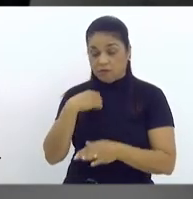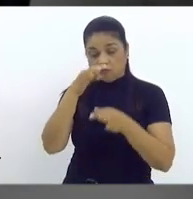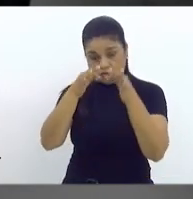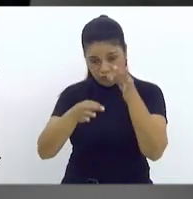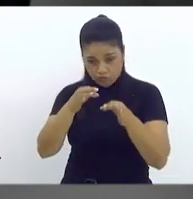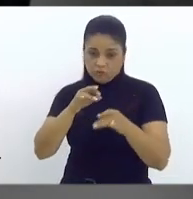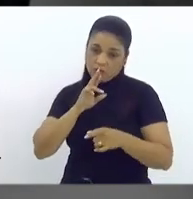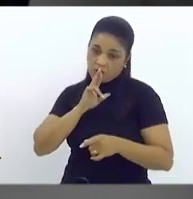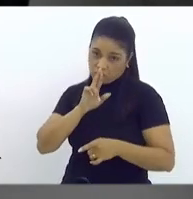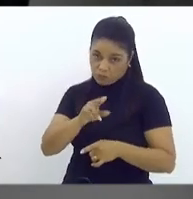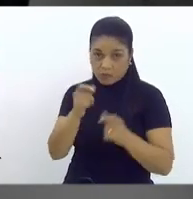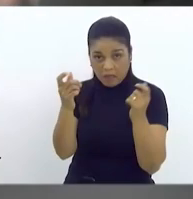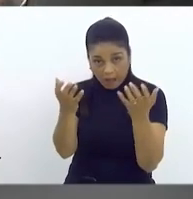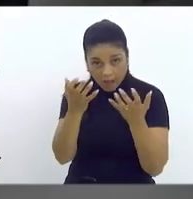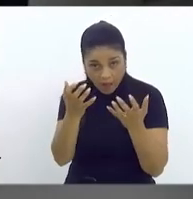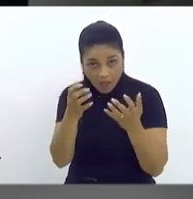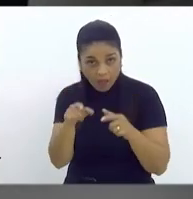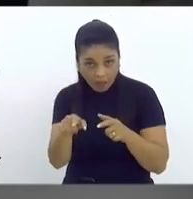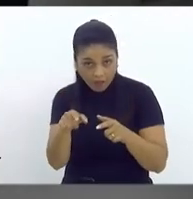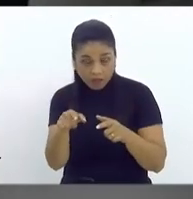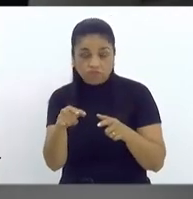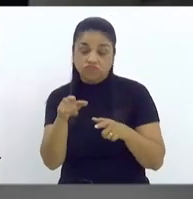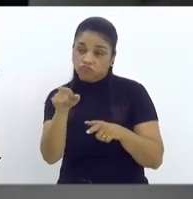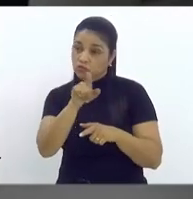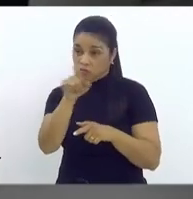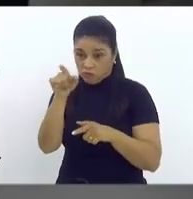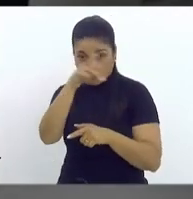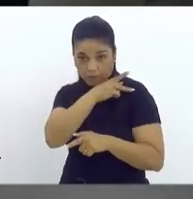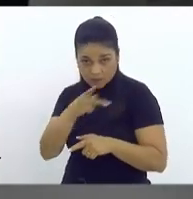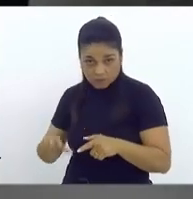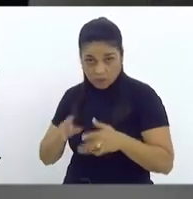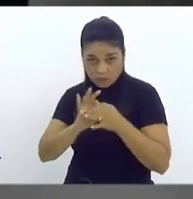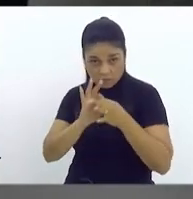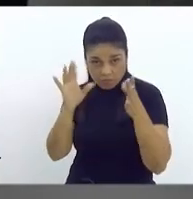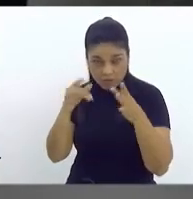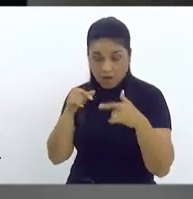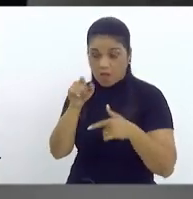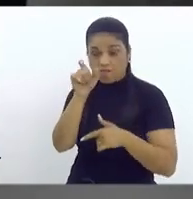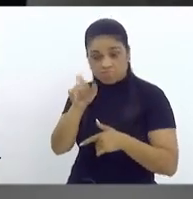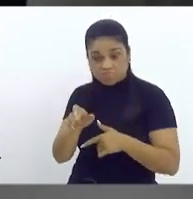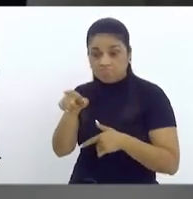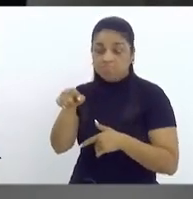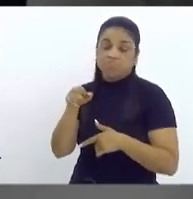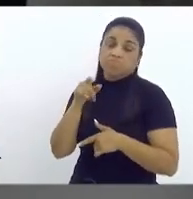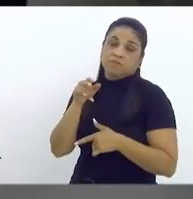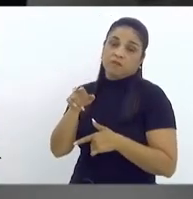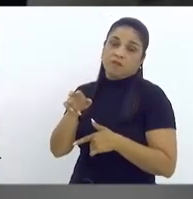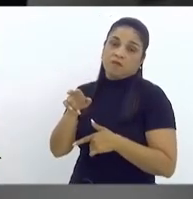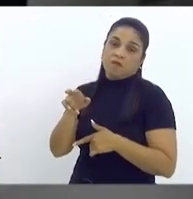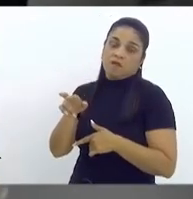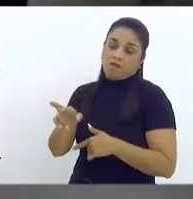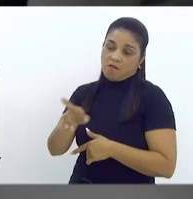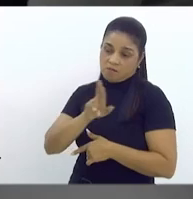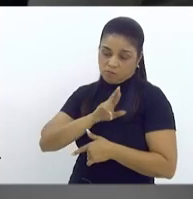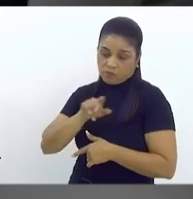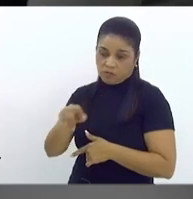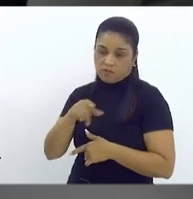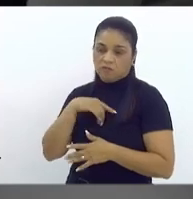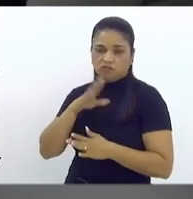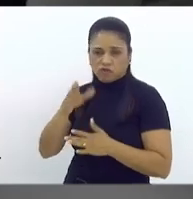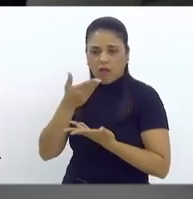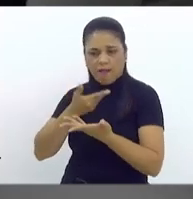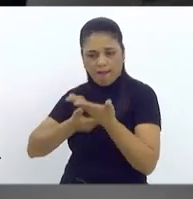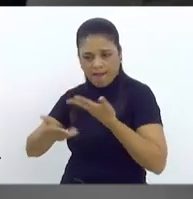quiser responder, ou se ela pudesse, o senhor permitir, se ela já teve algum tipo de relação direta com algum